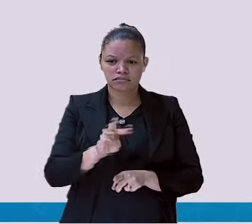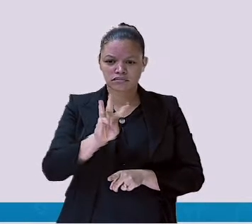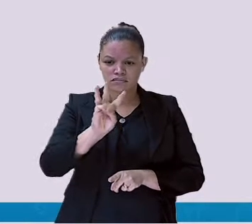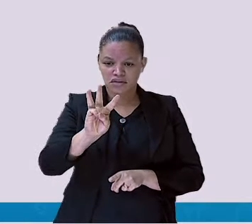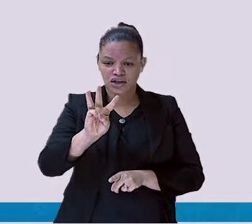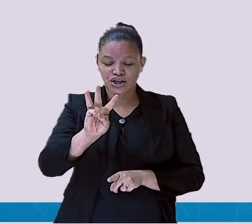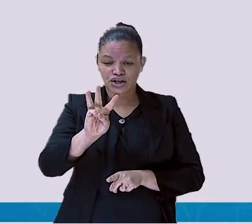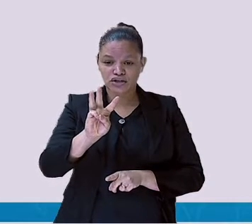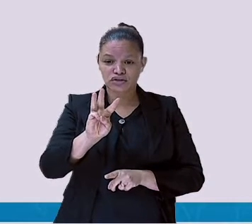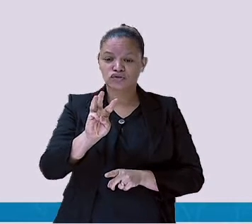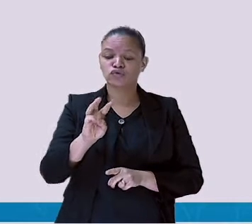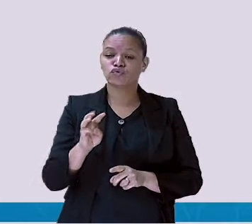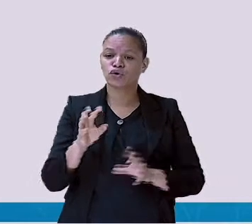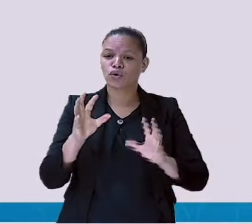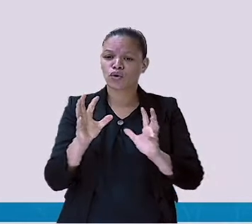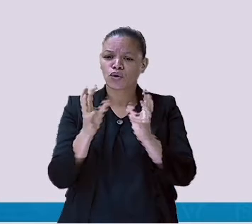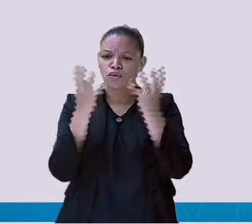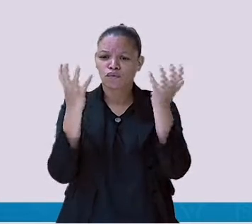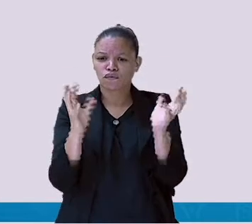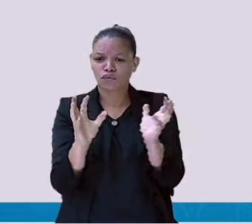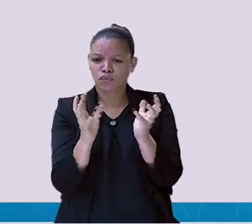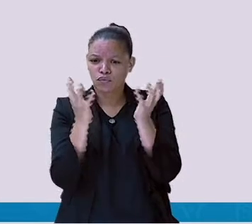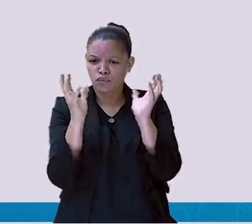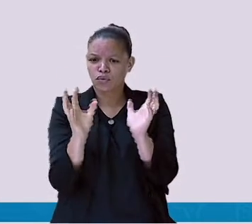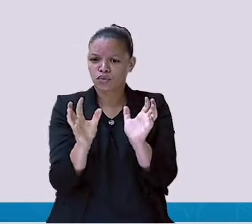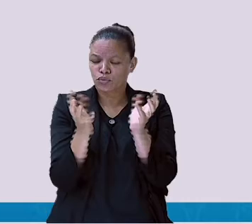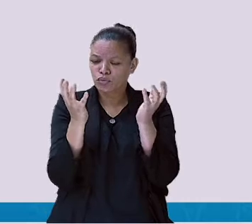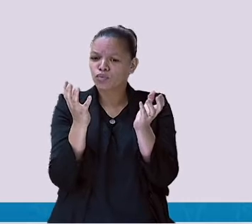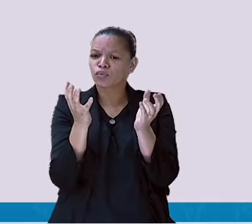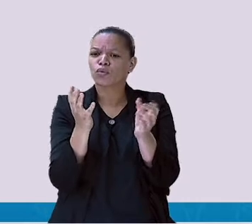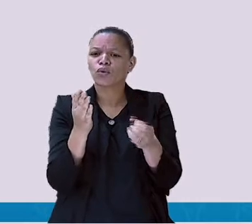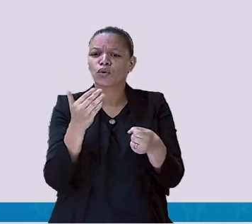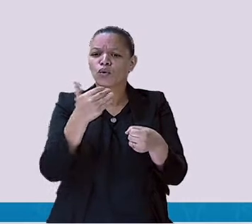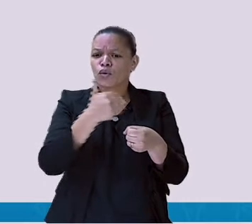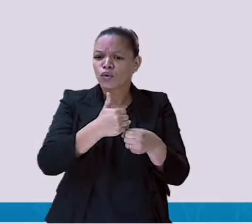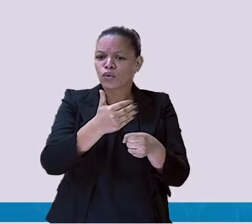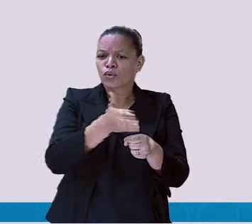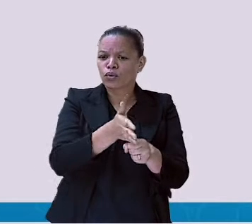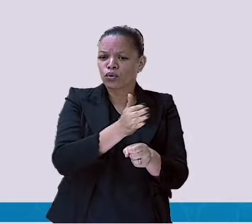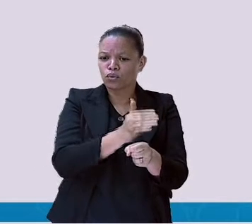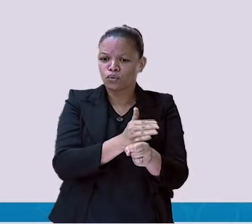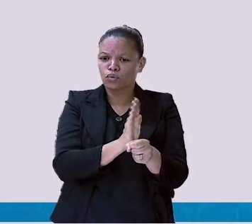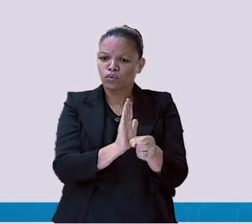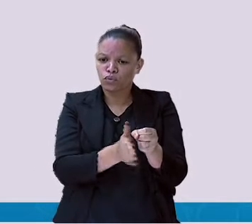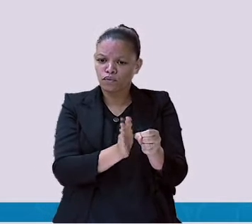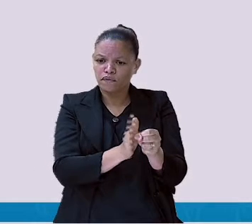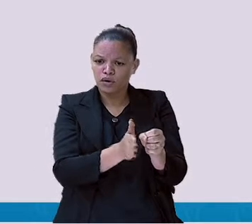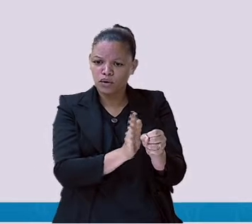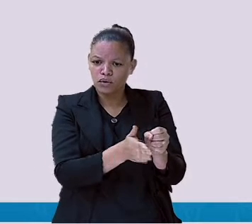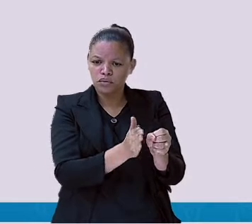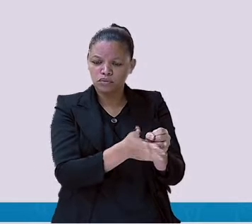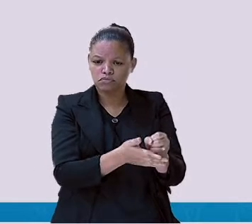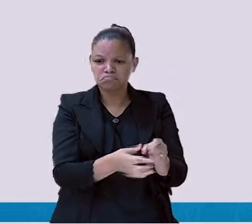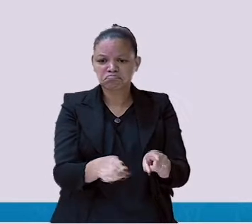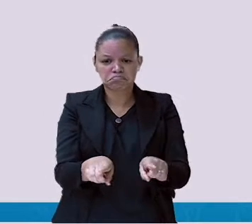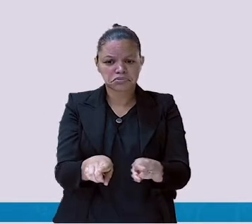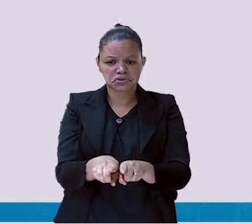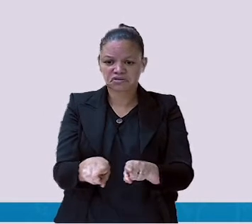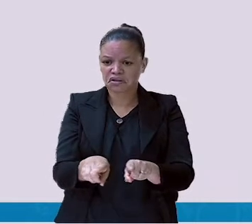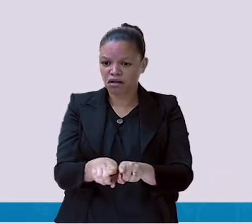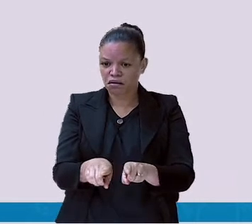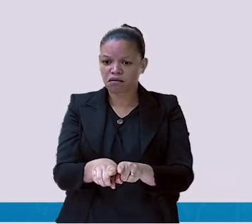e legumes, então verduras a parte folhosa, tá? E os legumes, o restante